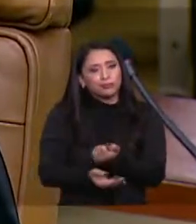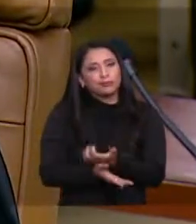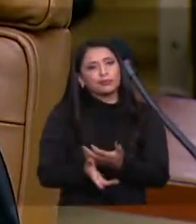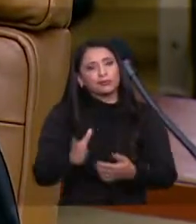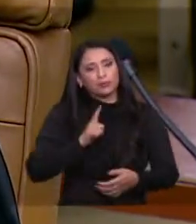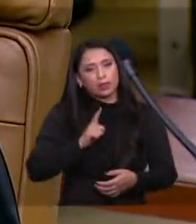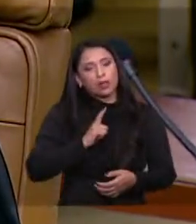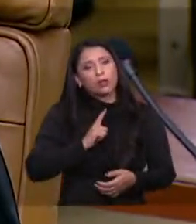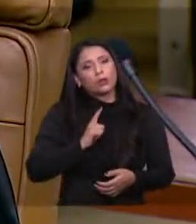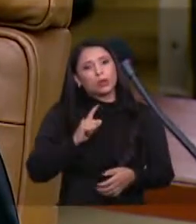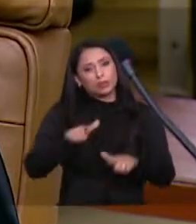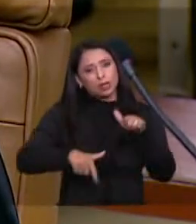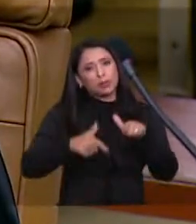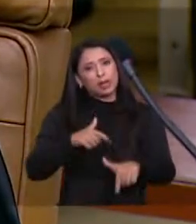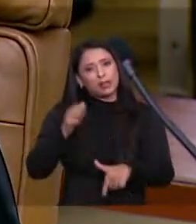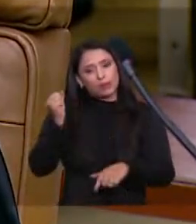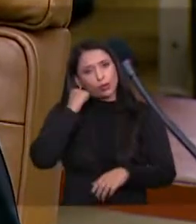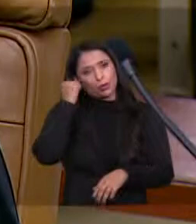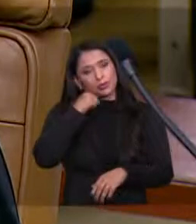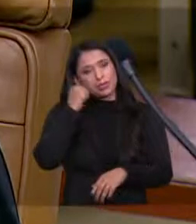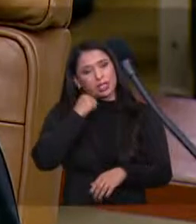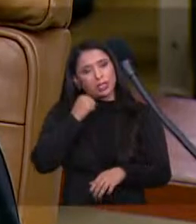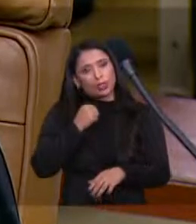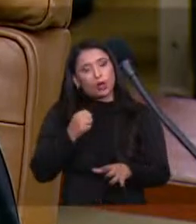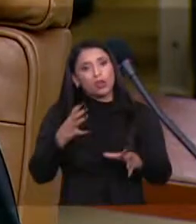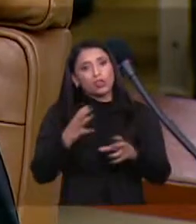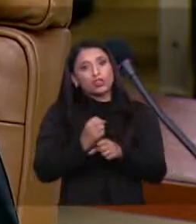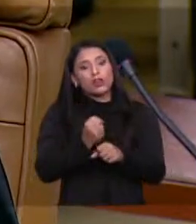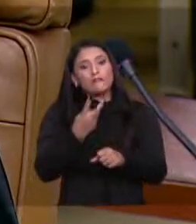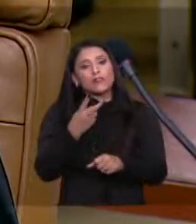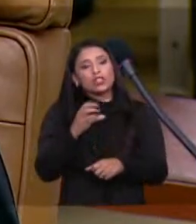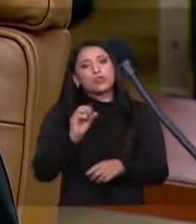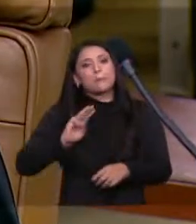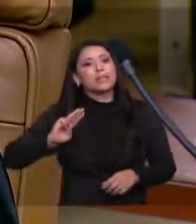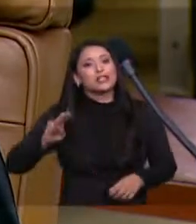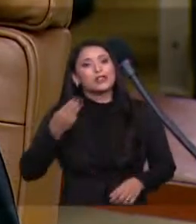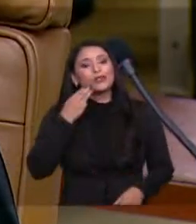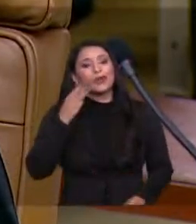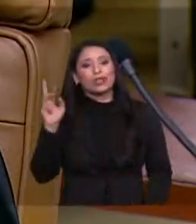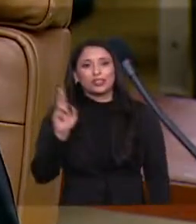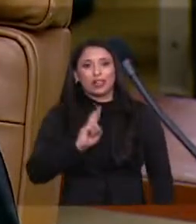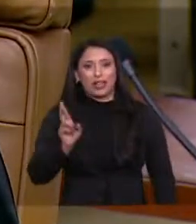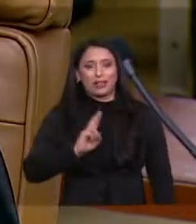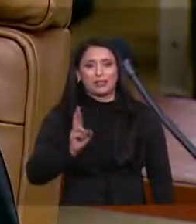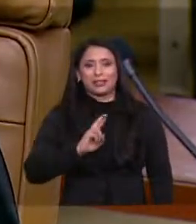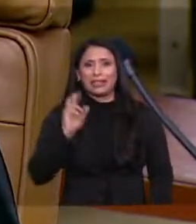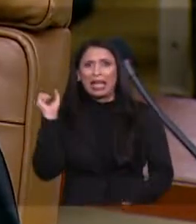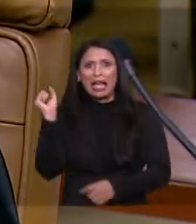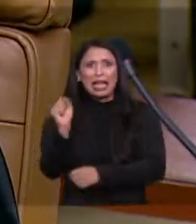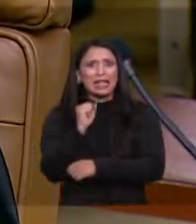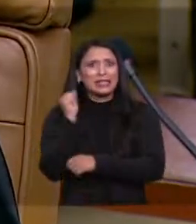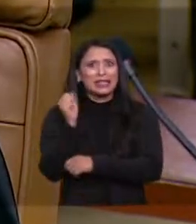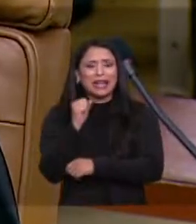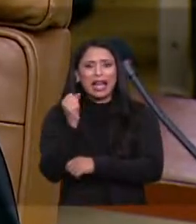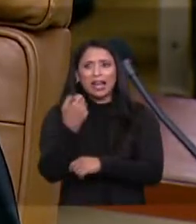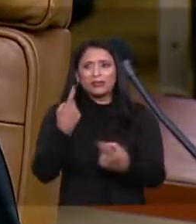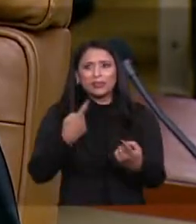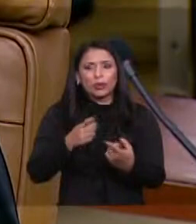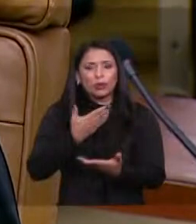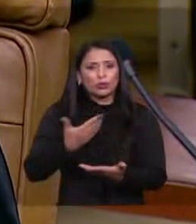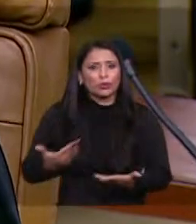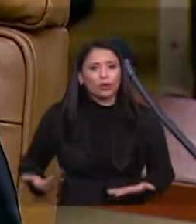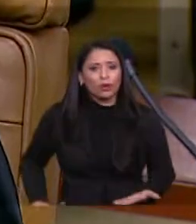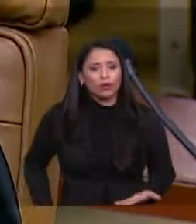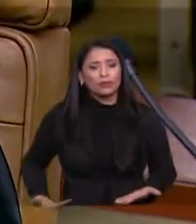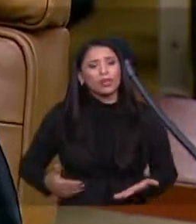no Exercício mandado parlamentar que somos 20 milhões de reais o que revela gravíssima violação bem jurídico tutelado